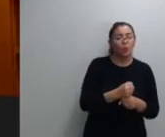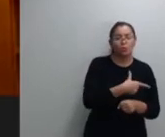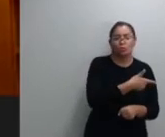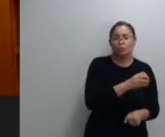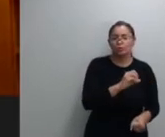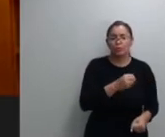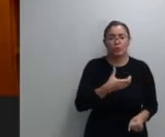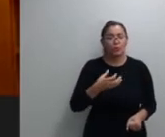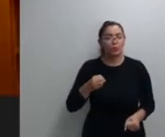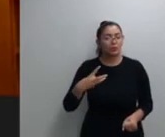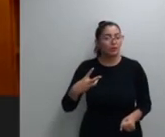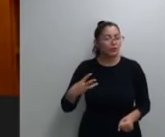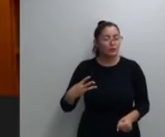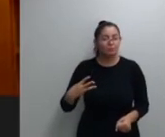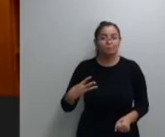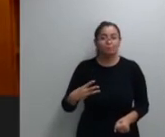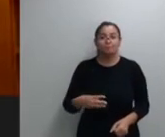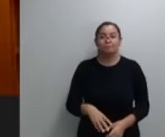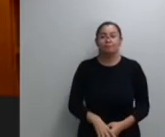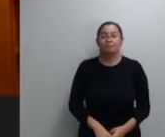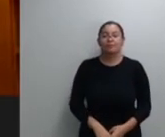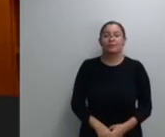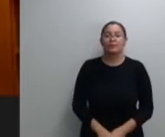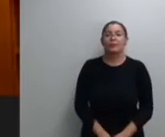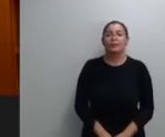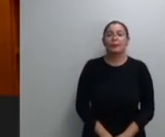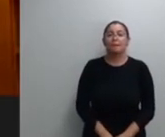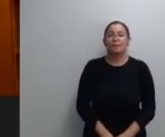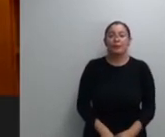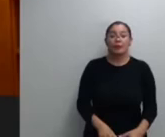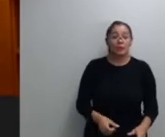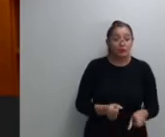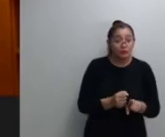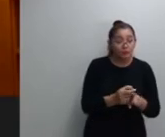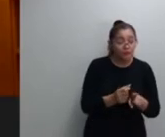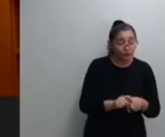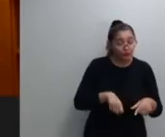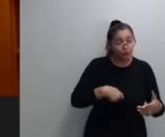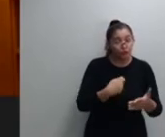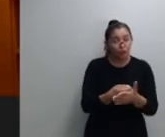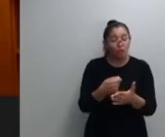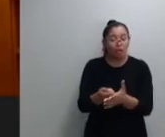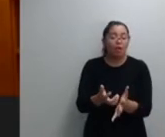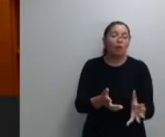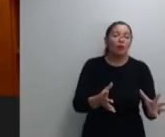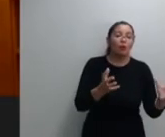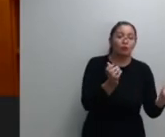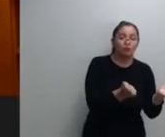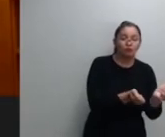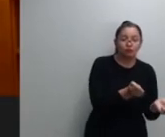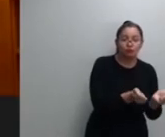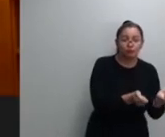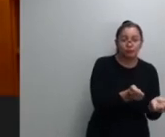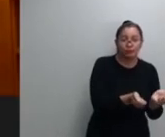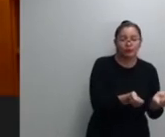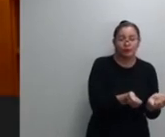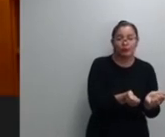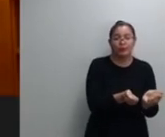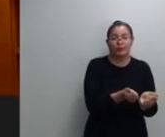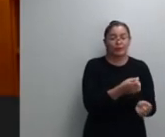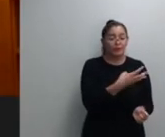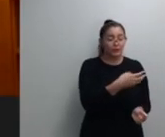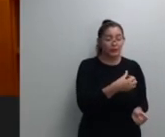recorrente que comumente revende os veículos adquiridos para locação no prazo médio de 36 meses,